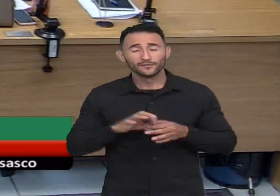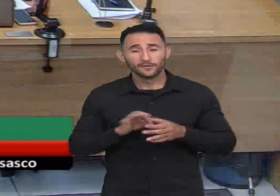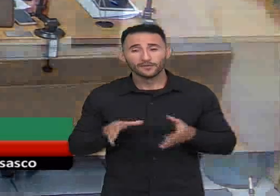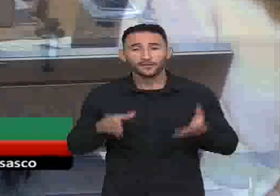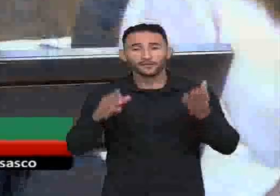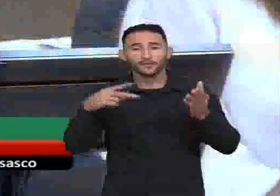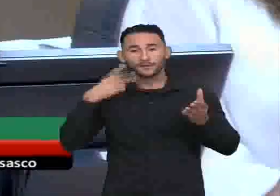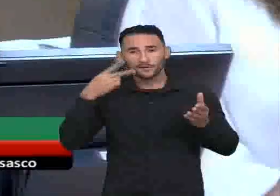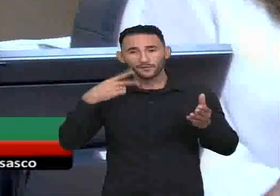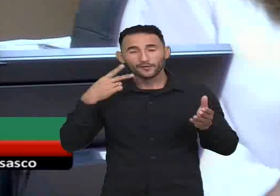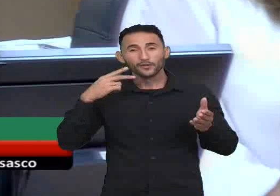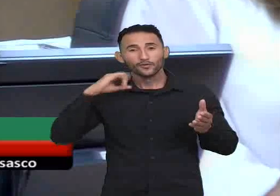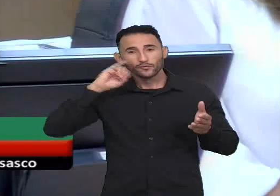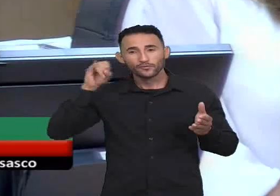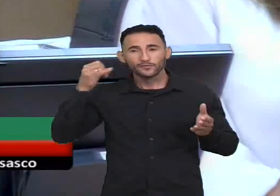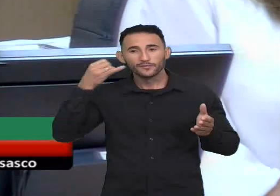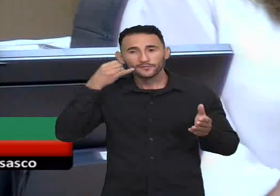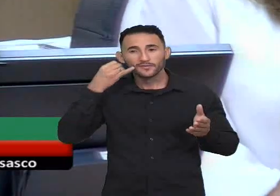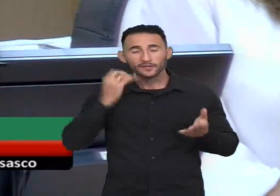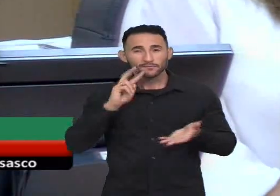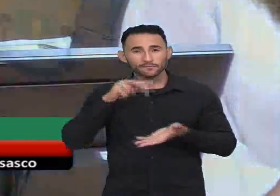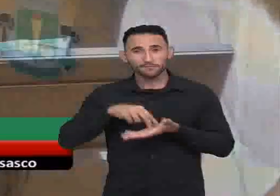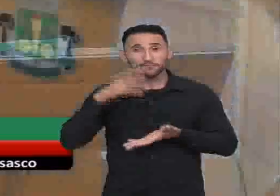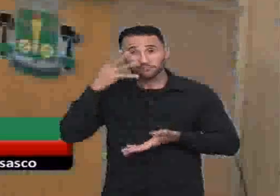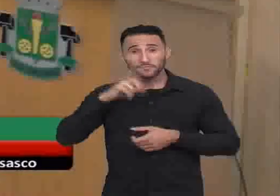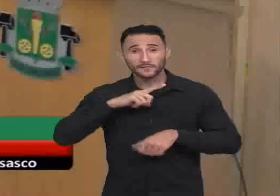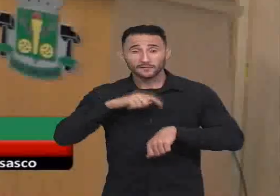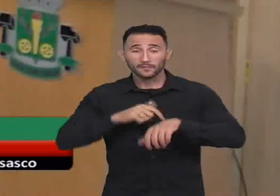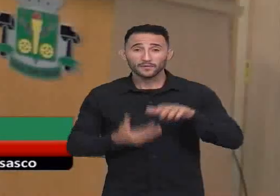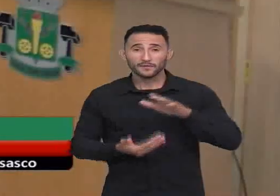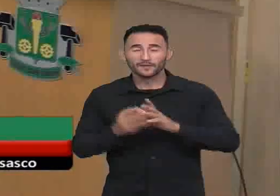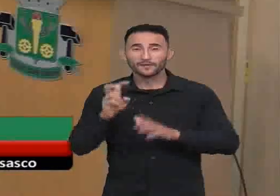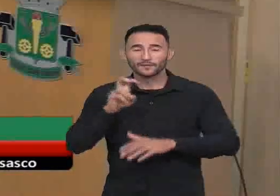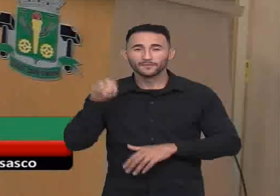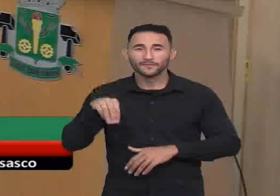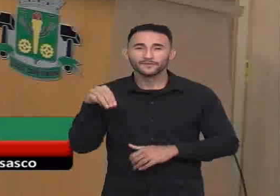nobre vereadora Juliana. Para discutir, Vossa Excelência, dispõe de 5 minutos.